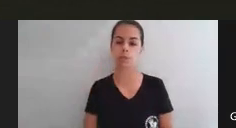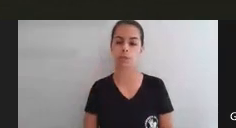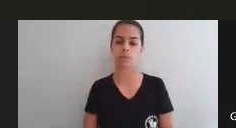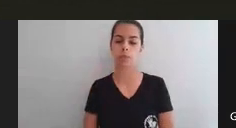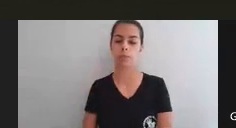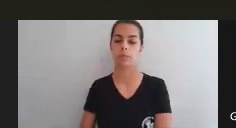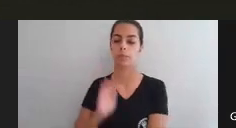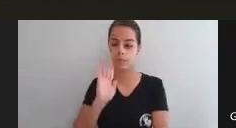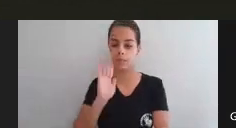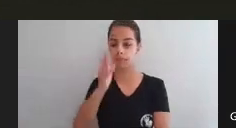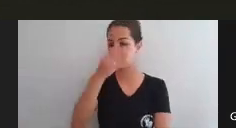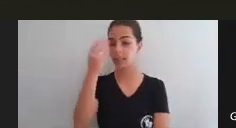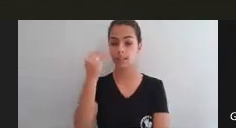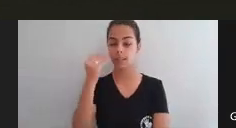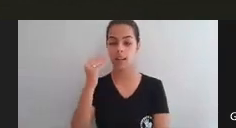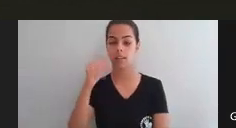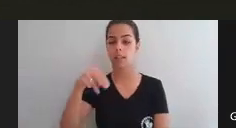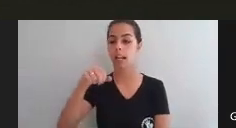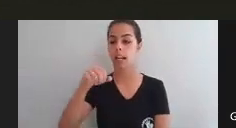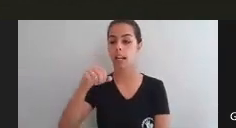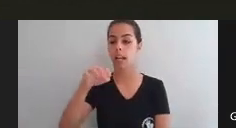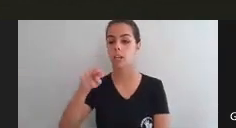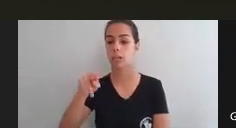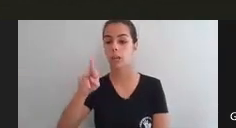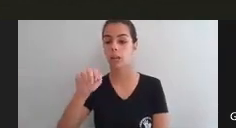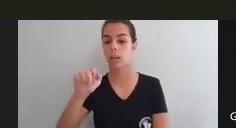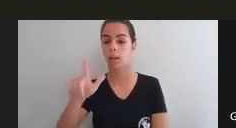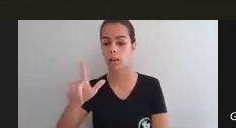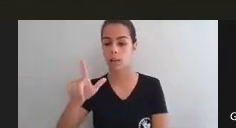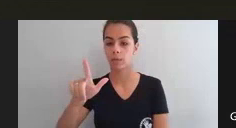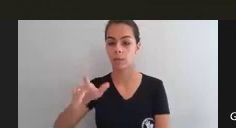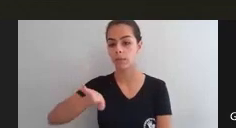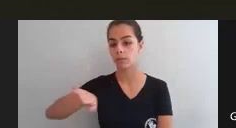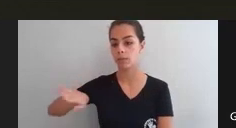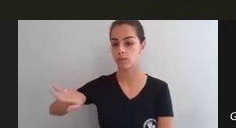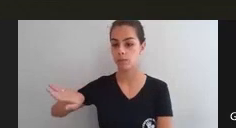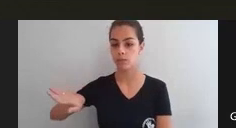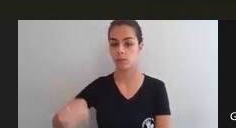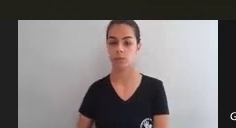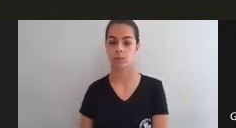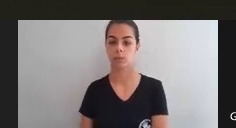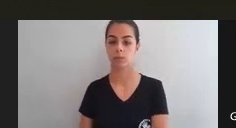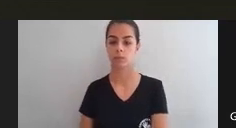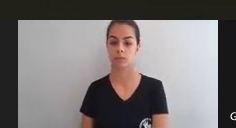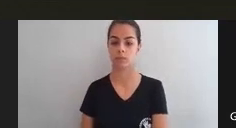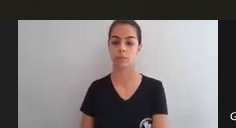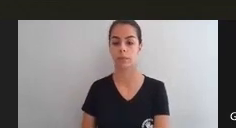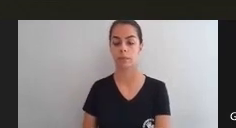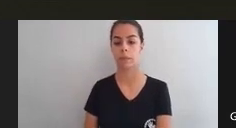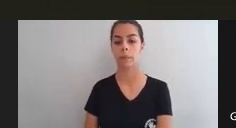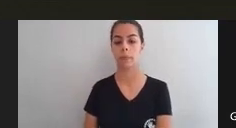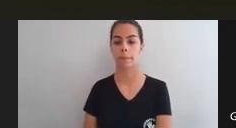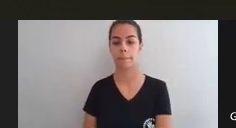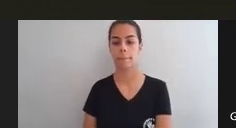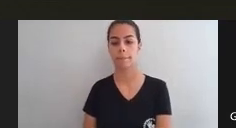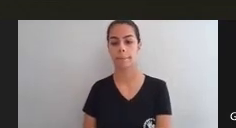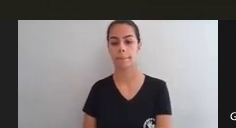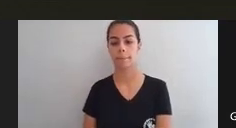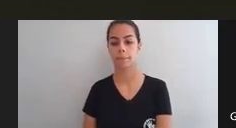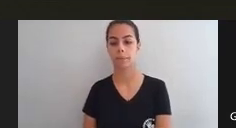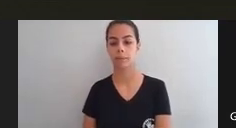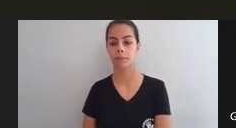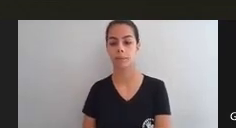desconsidero natural. Eu acho que Ah, o então ponto talvez seria seja esse. isso. É, É assim, porque eu